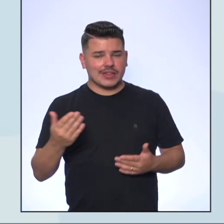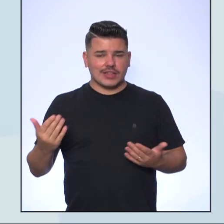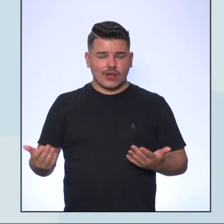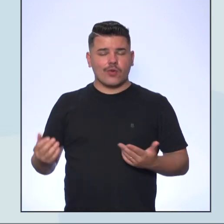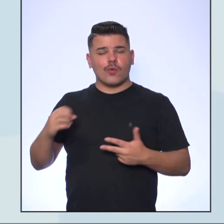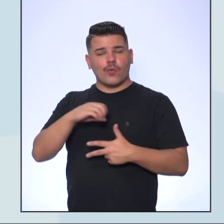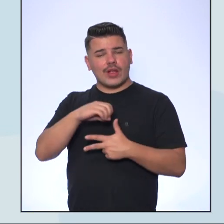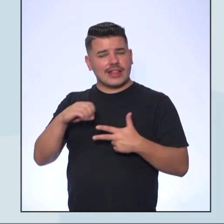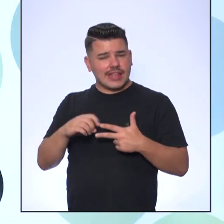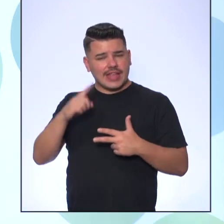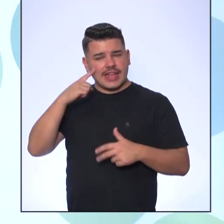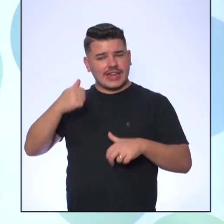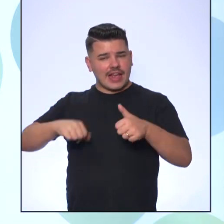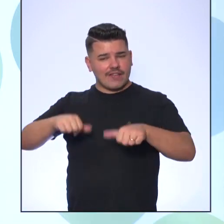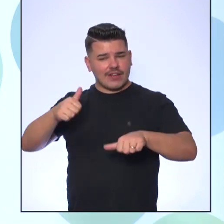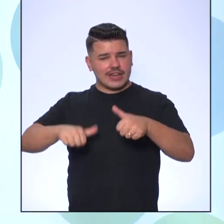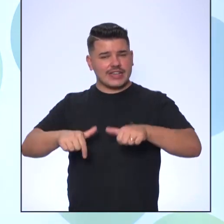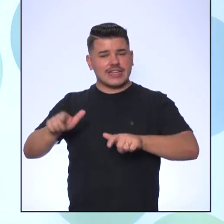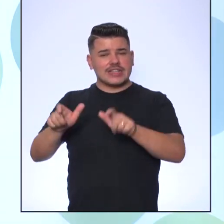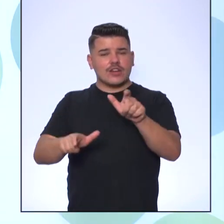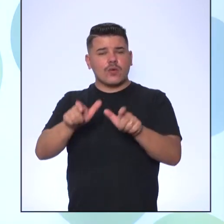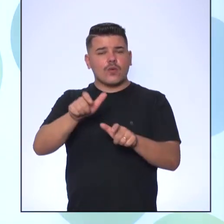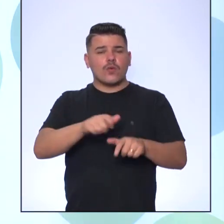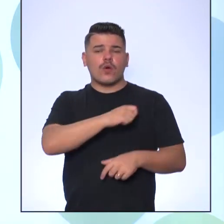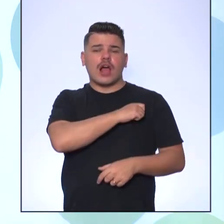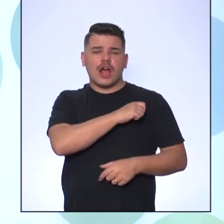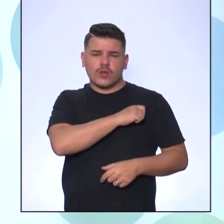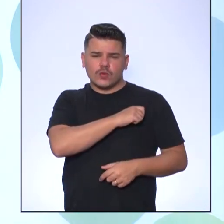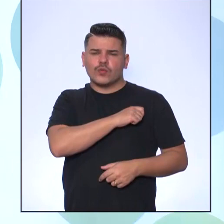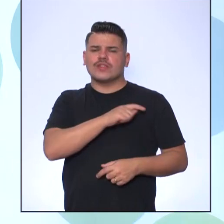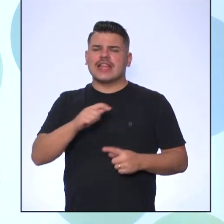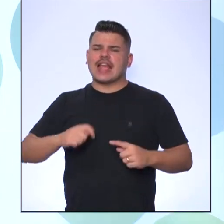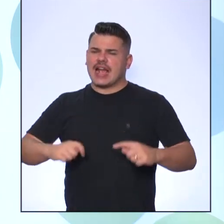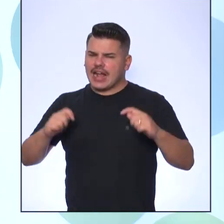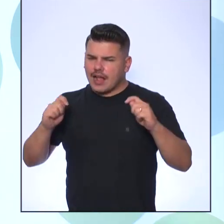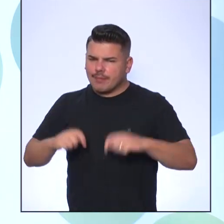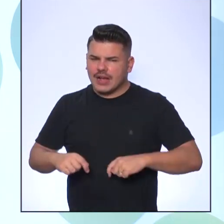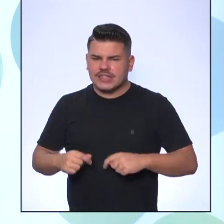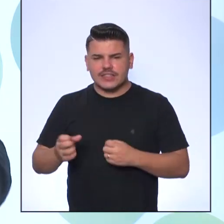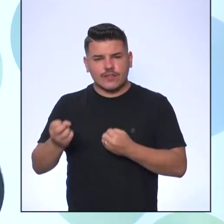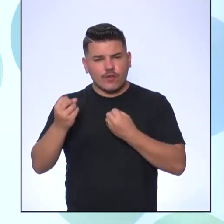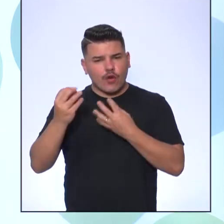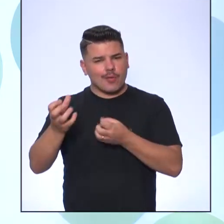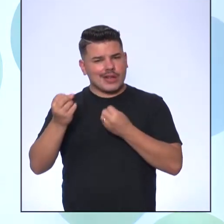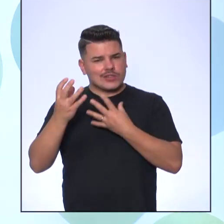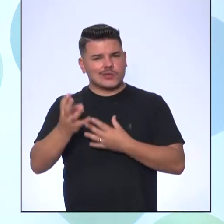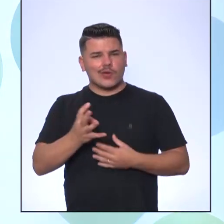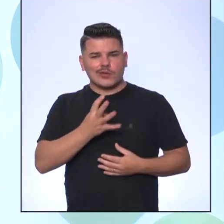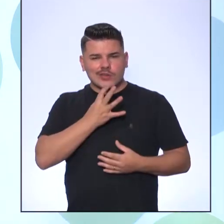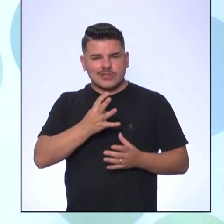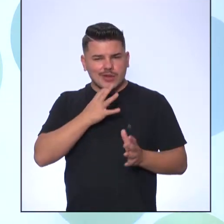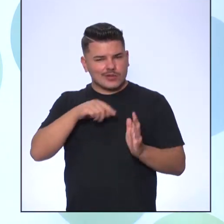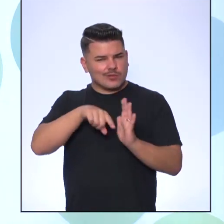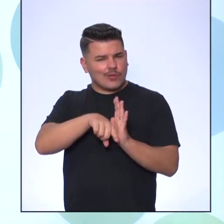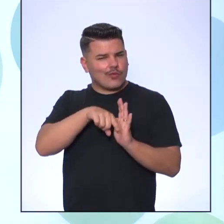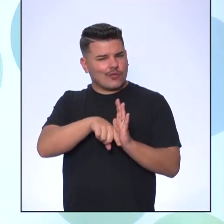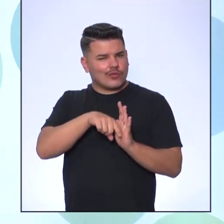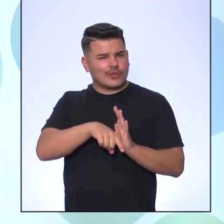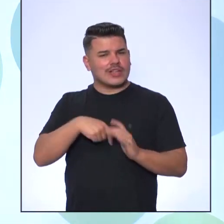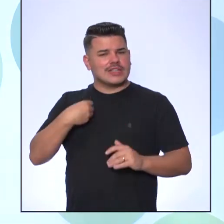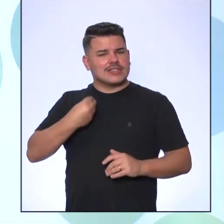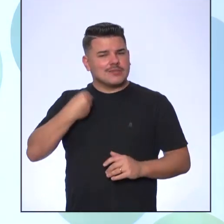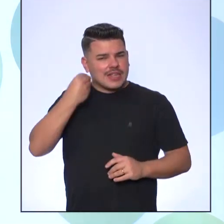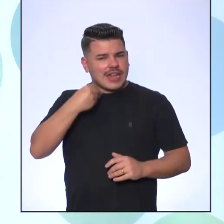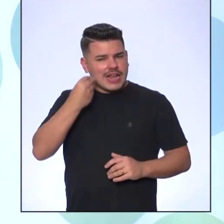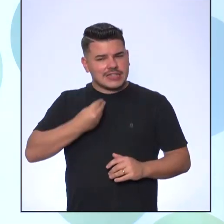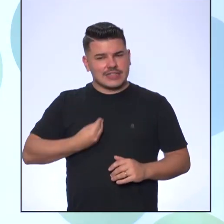avaliando como é que o aluno é capaz de mobilizar os seus conteúdos escolares, seus conhecimentos, as suas experiências de vida,